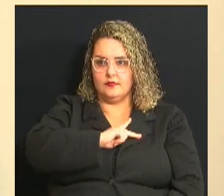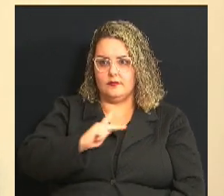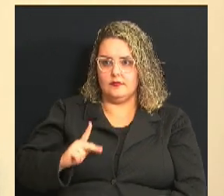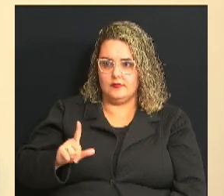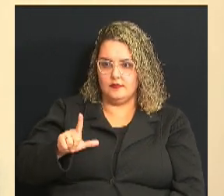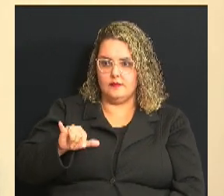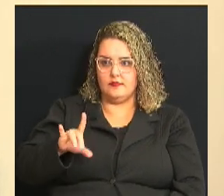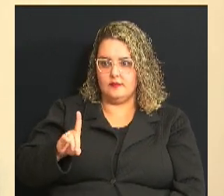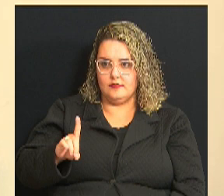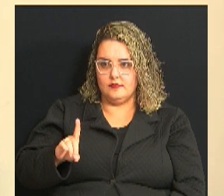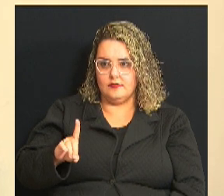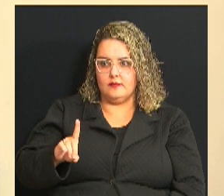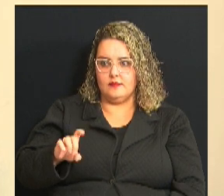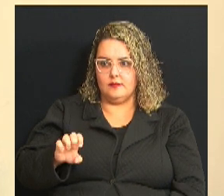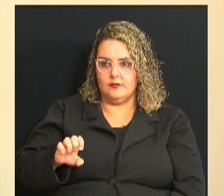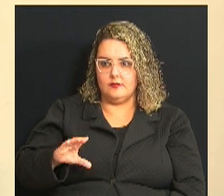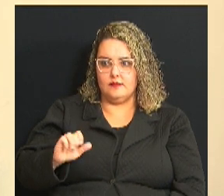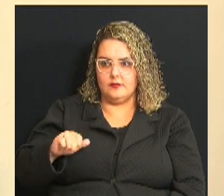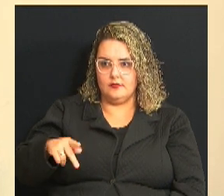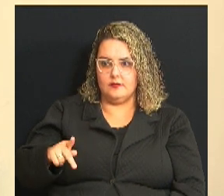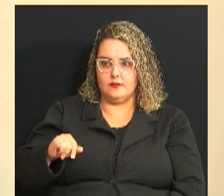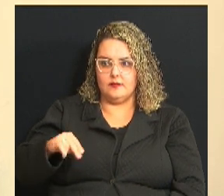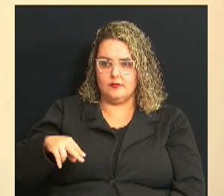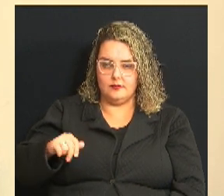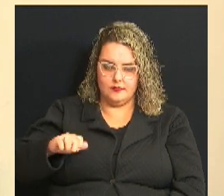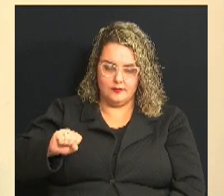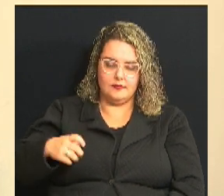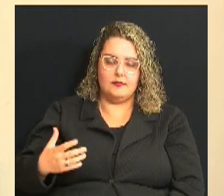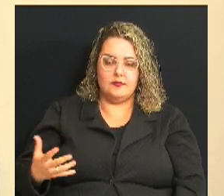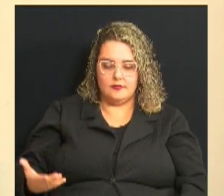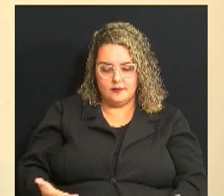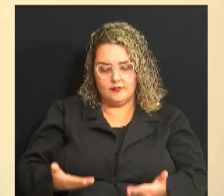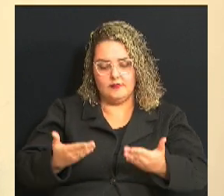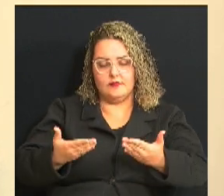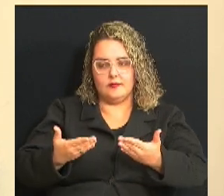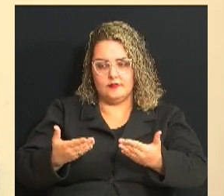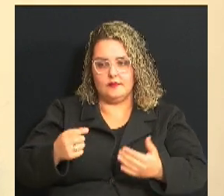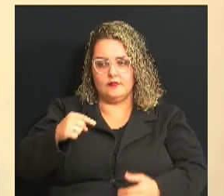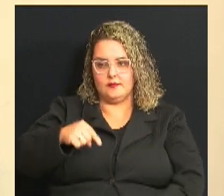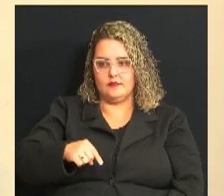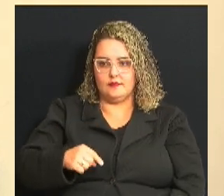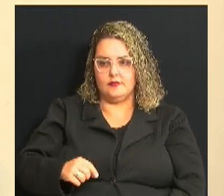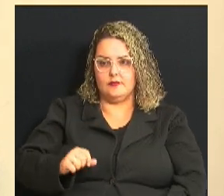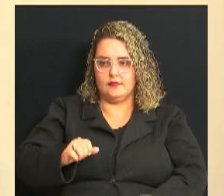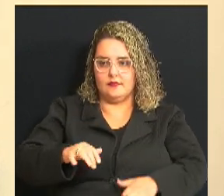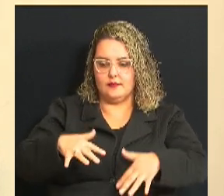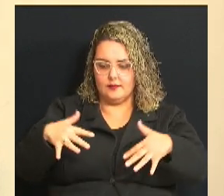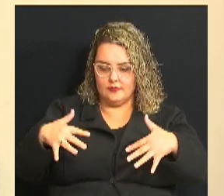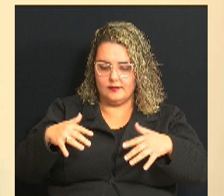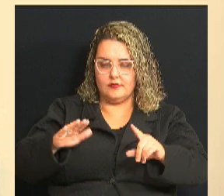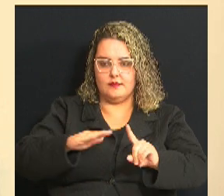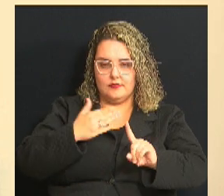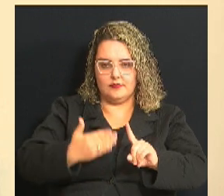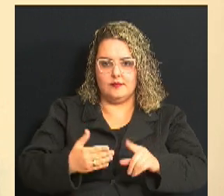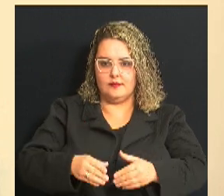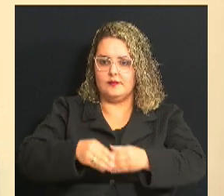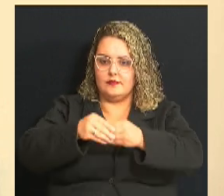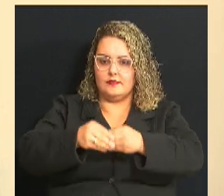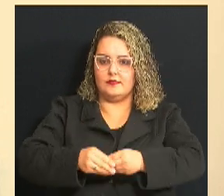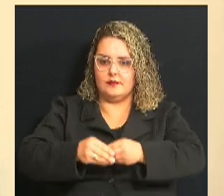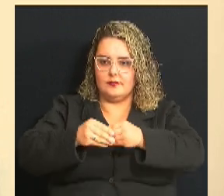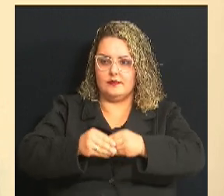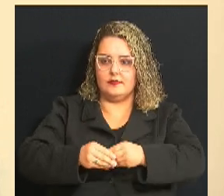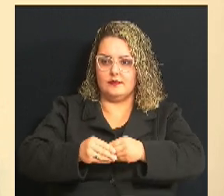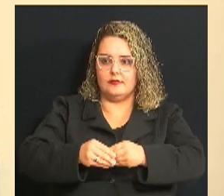Campinas, para enaltecer ainda mais essa cerimônia. Cumprimentar a